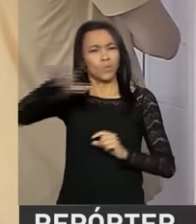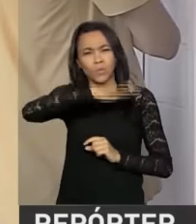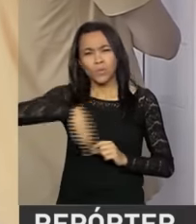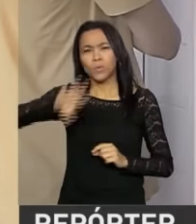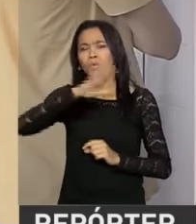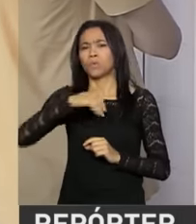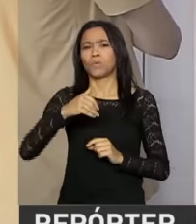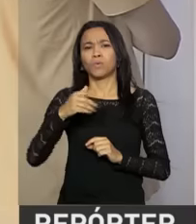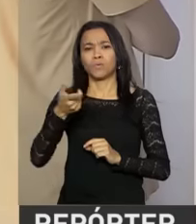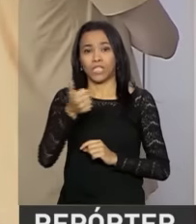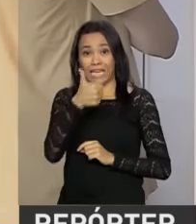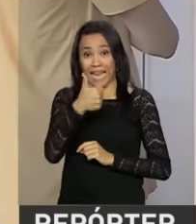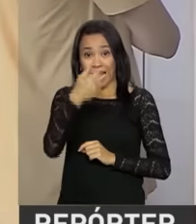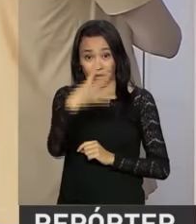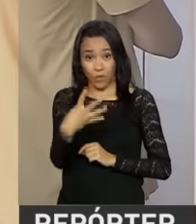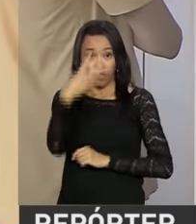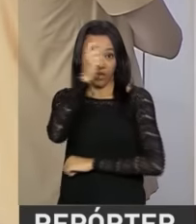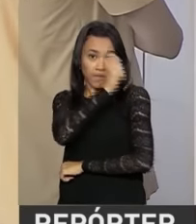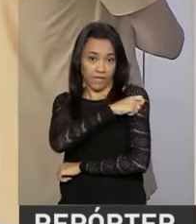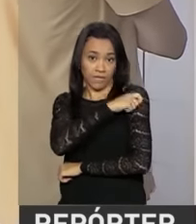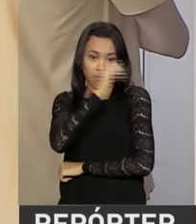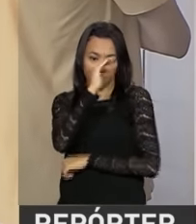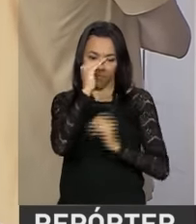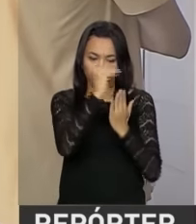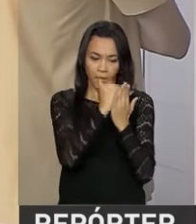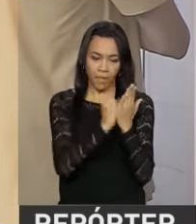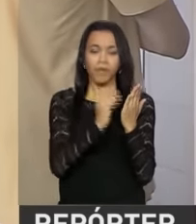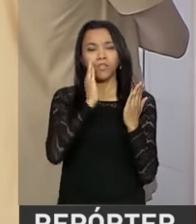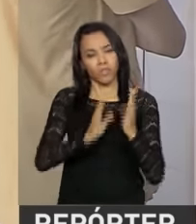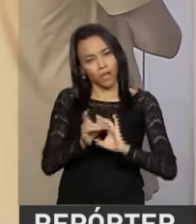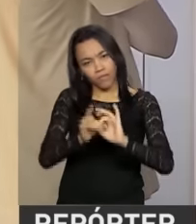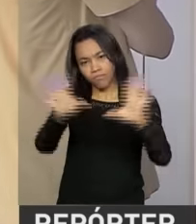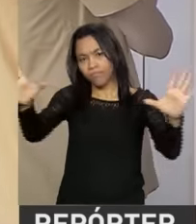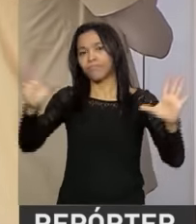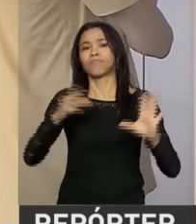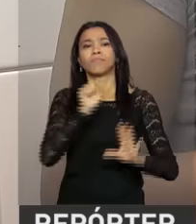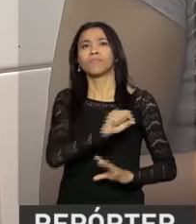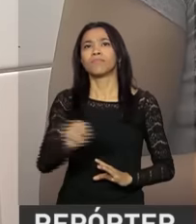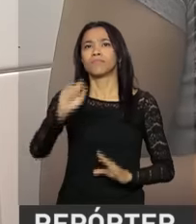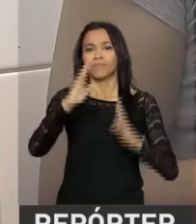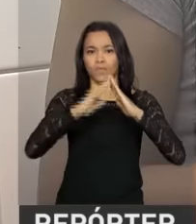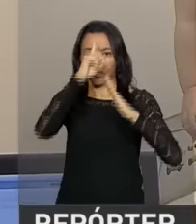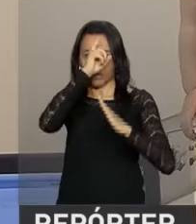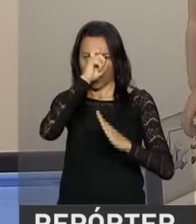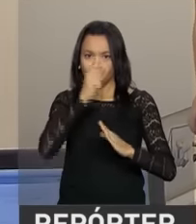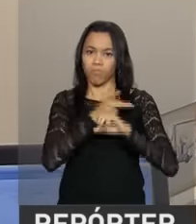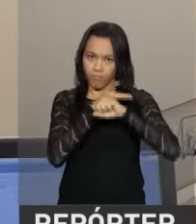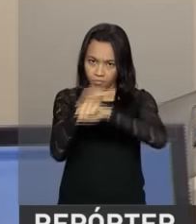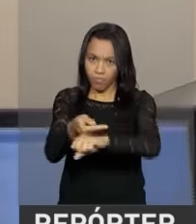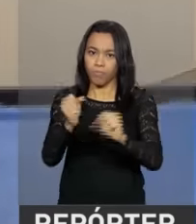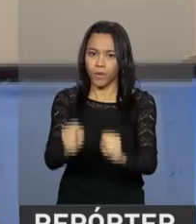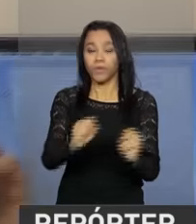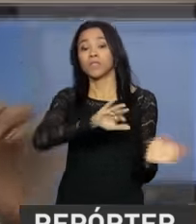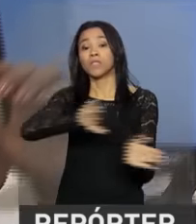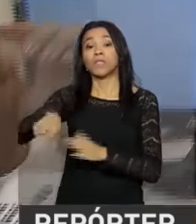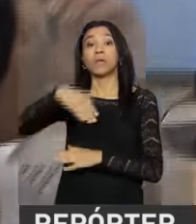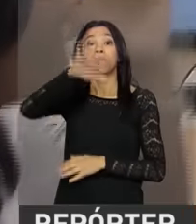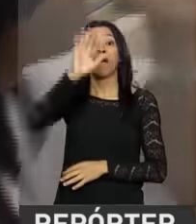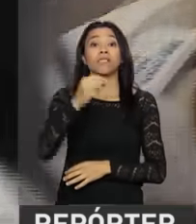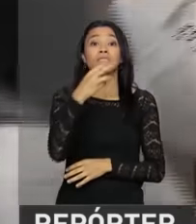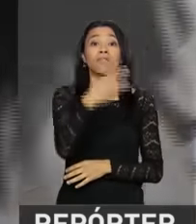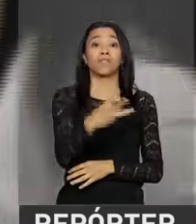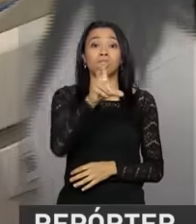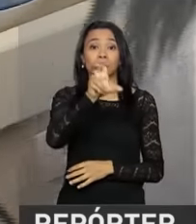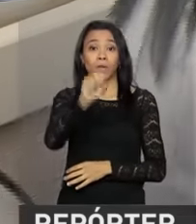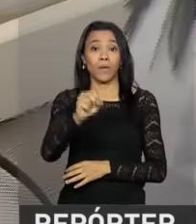doses extras de 14 vacinas estão sendo disponibilizados em todo o país. A iniciativa envolve mais de 350